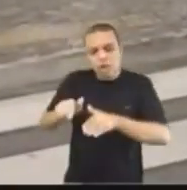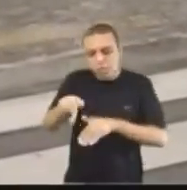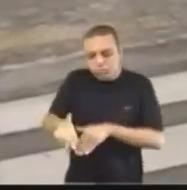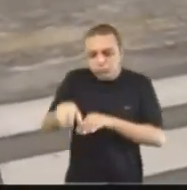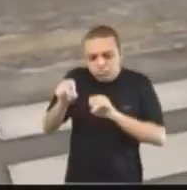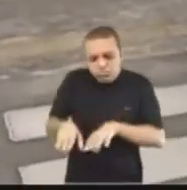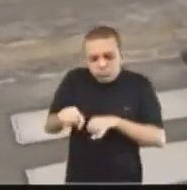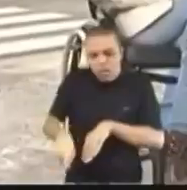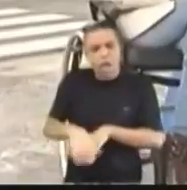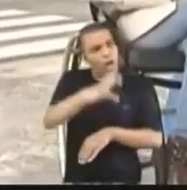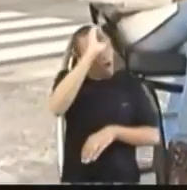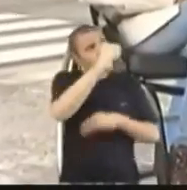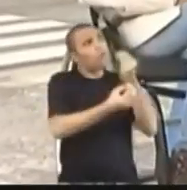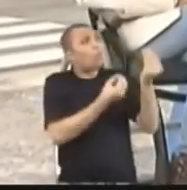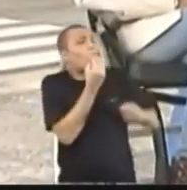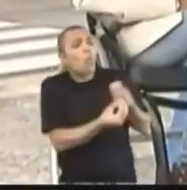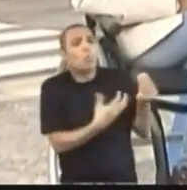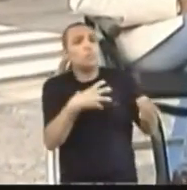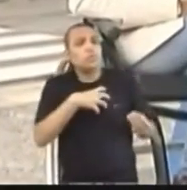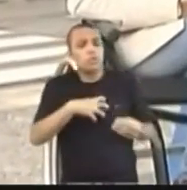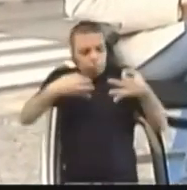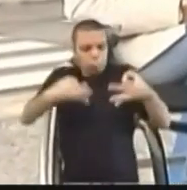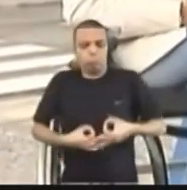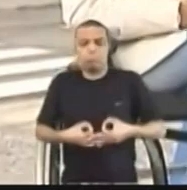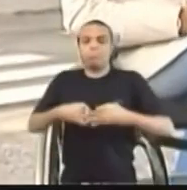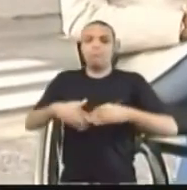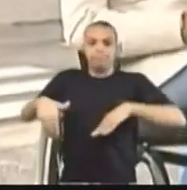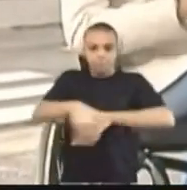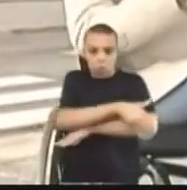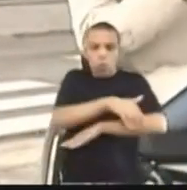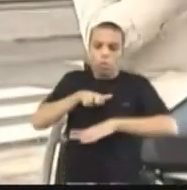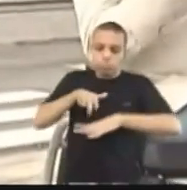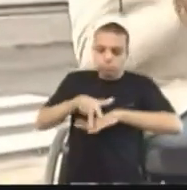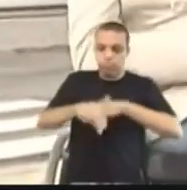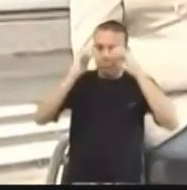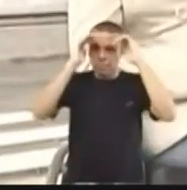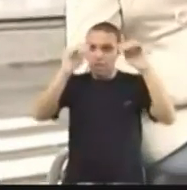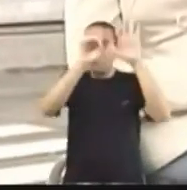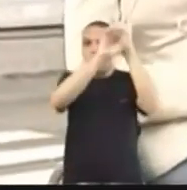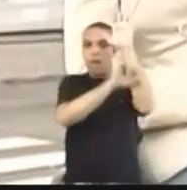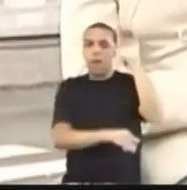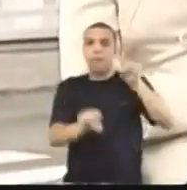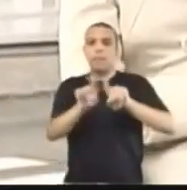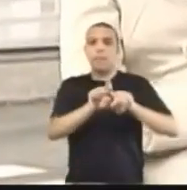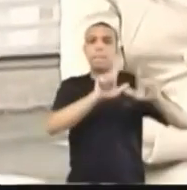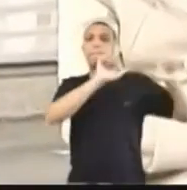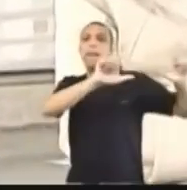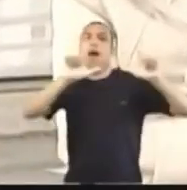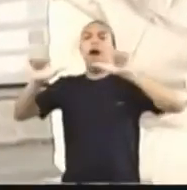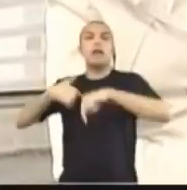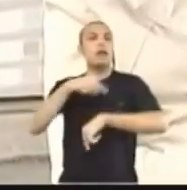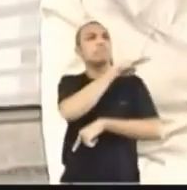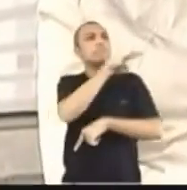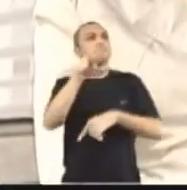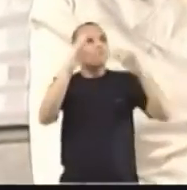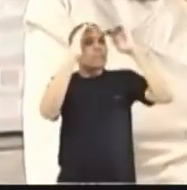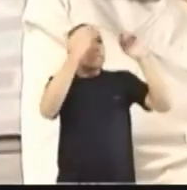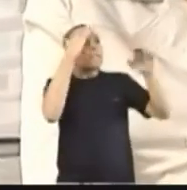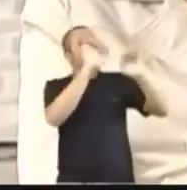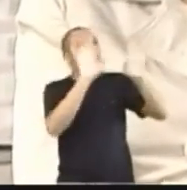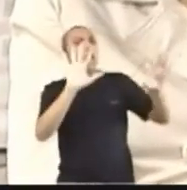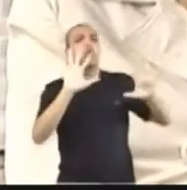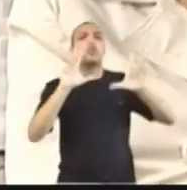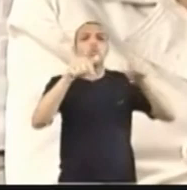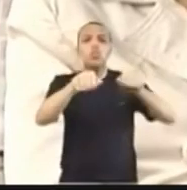aprenderem como deve eh é obedecer as placas atravessar na faixa saber